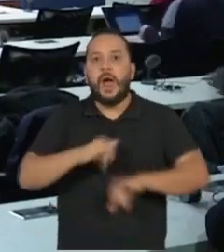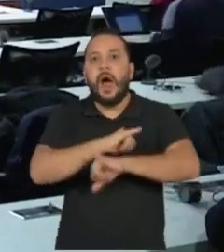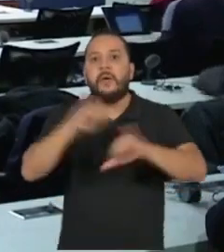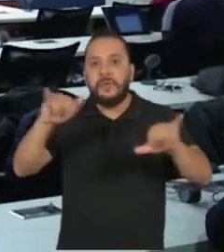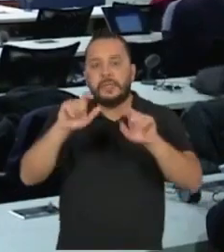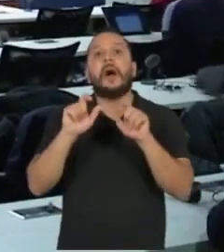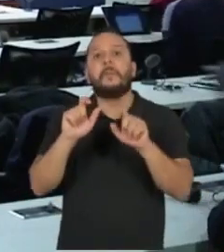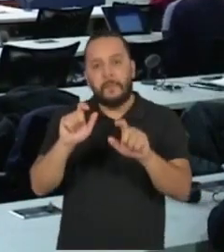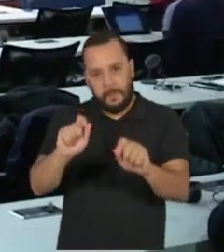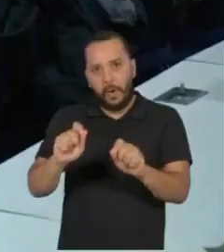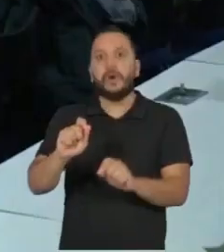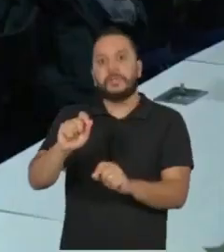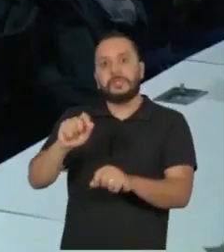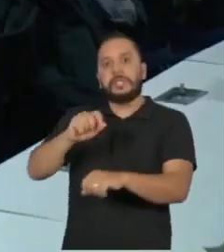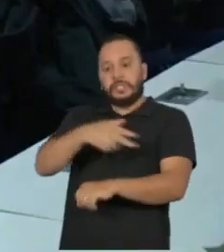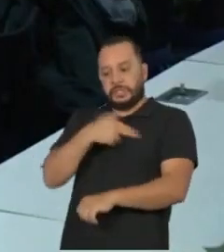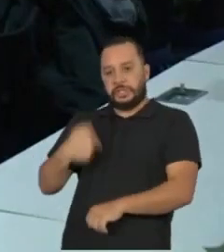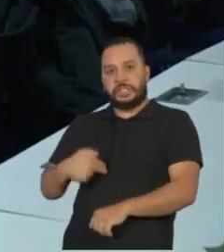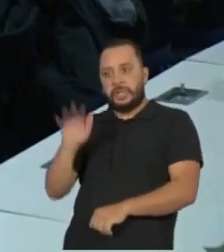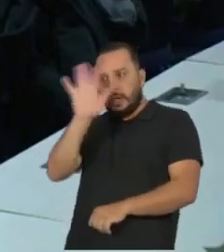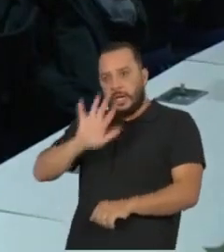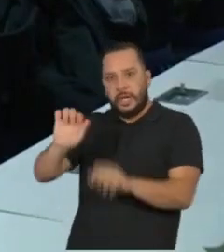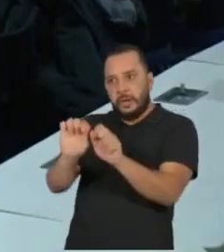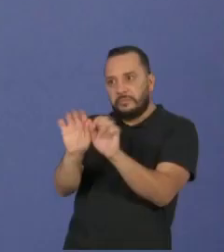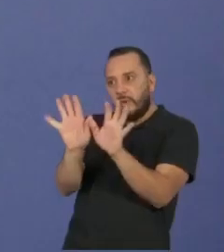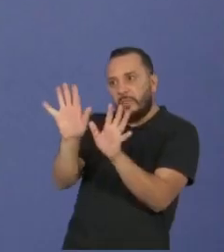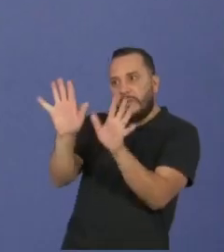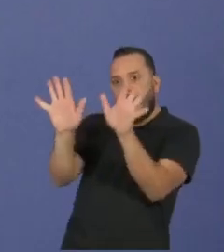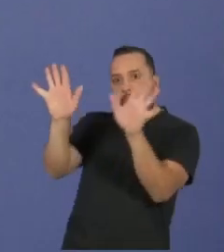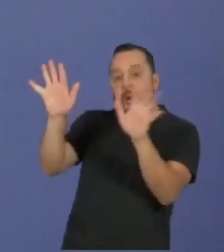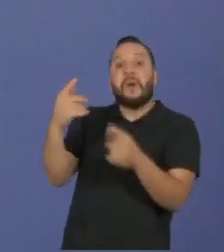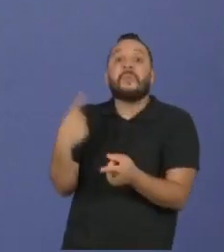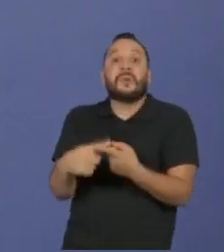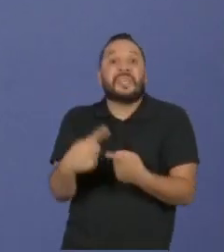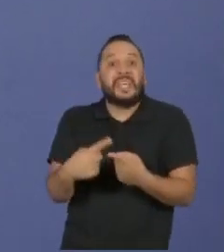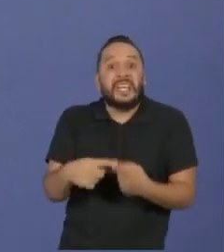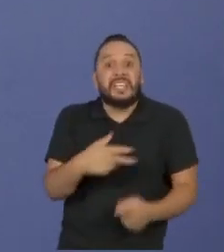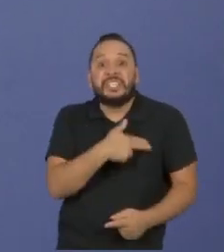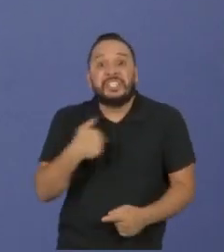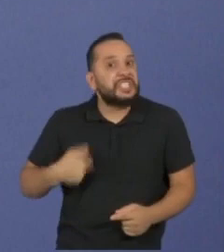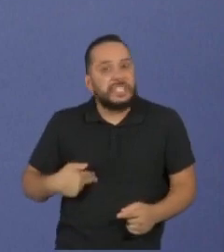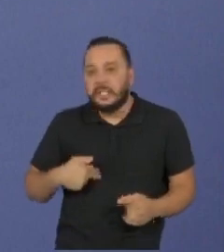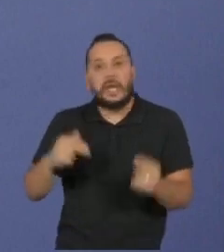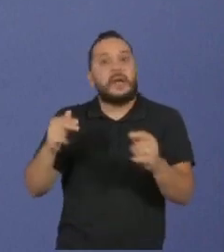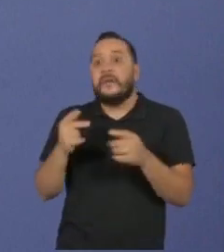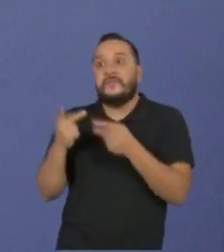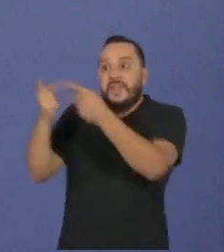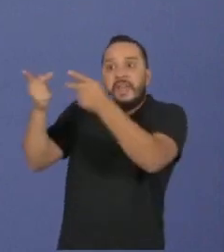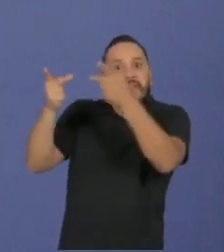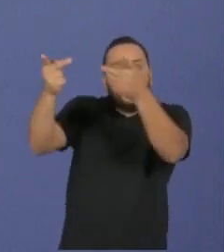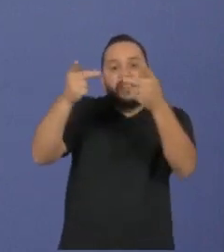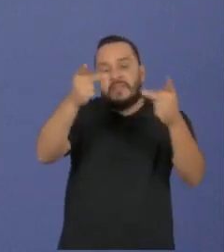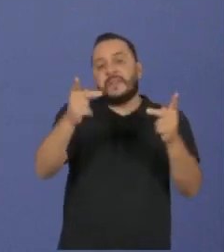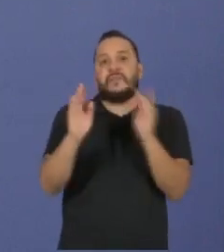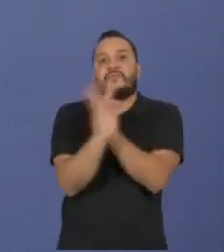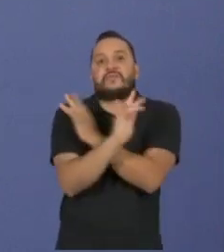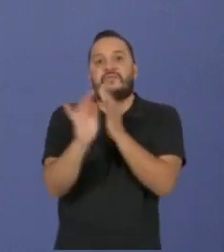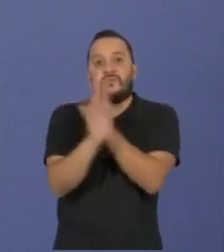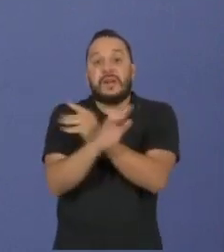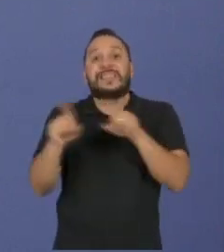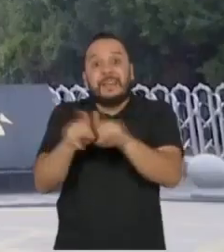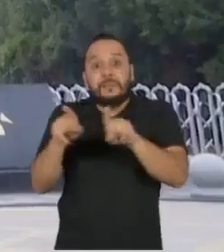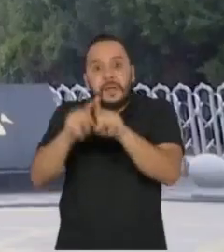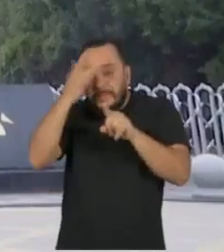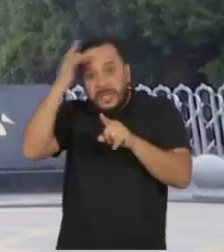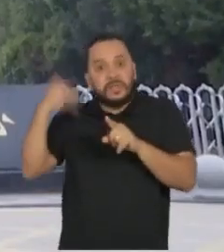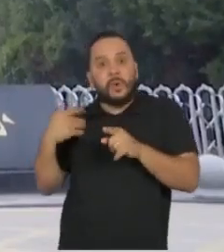um aumento em novos casos da infecção com as viagens de centenas de milhões de pessoas para o feriado do Ano Novo